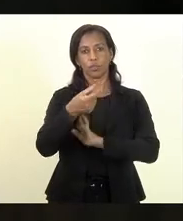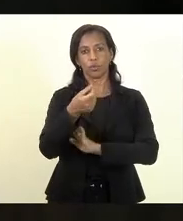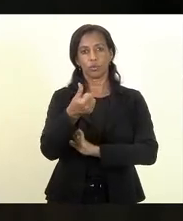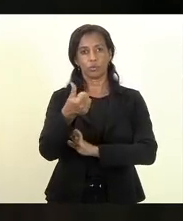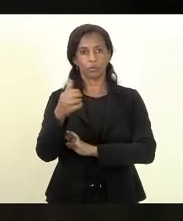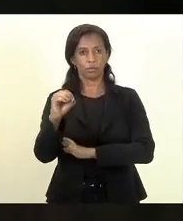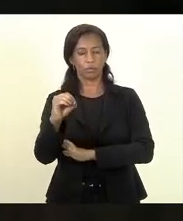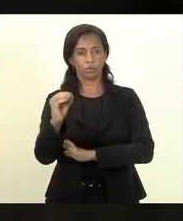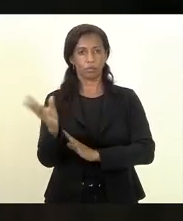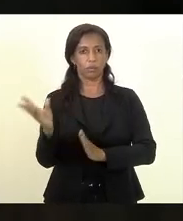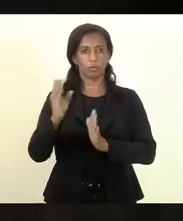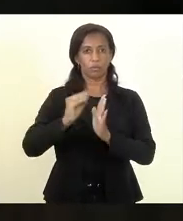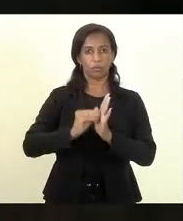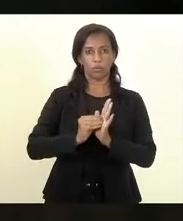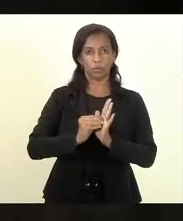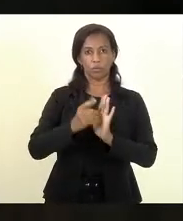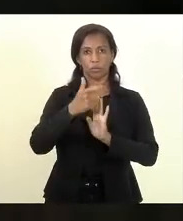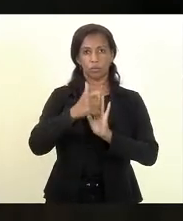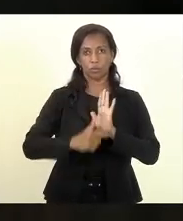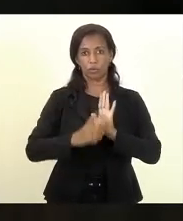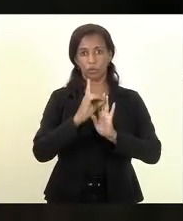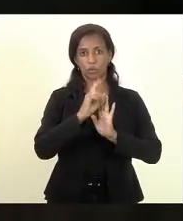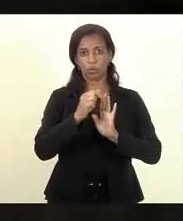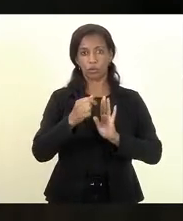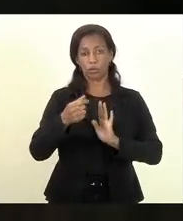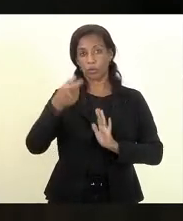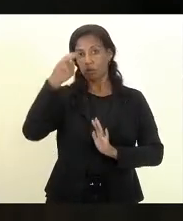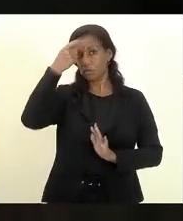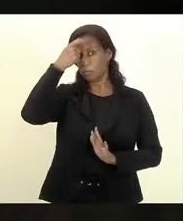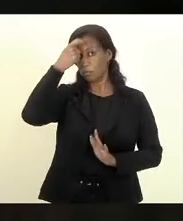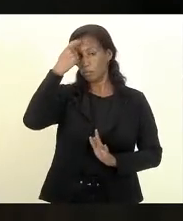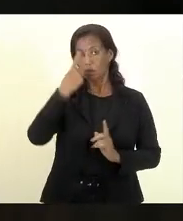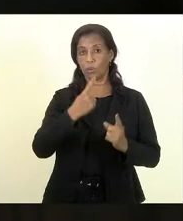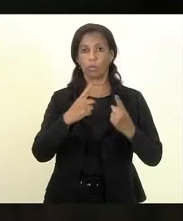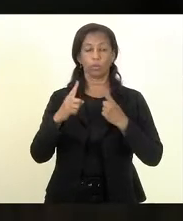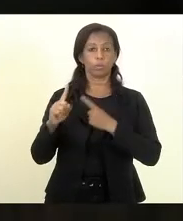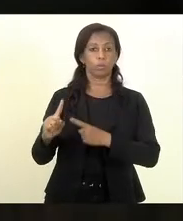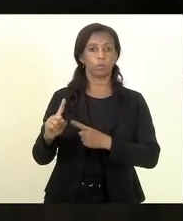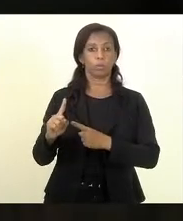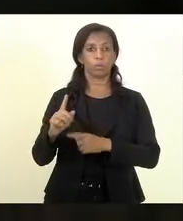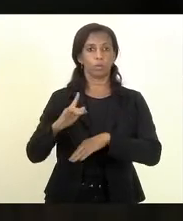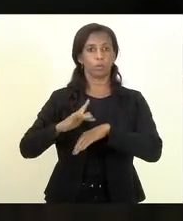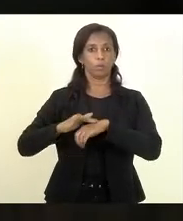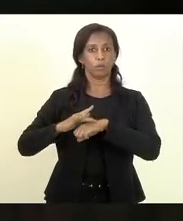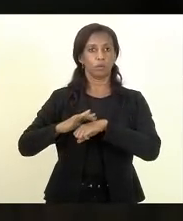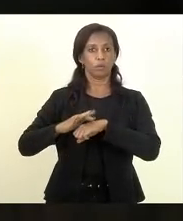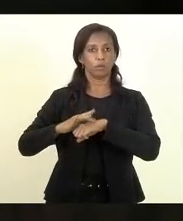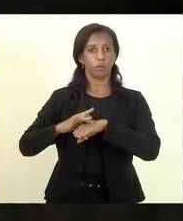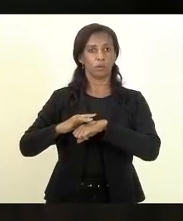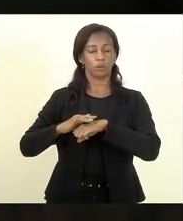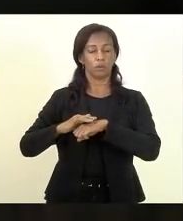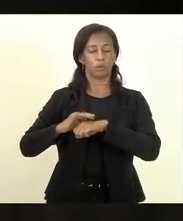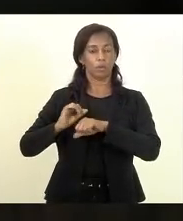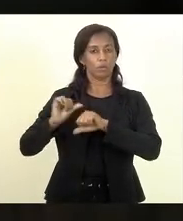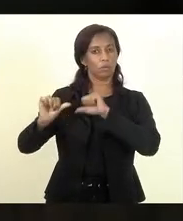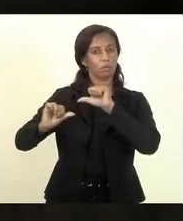2010, inclui no calendário oficial do Estado do Rio de Janeiro o dia da conscientização ao combate da doença falciforme e da outras